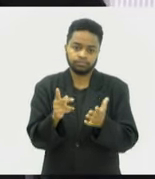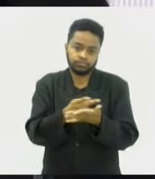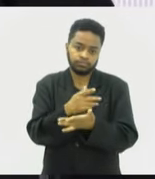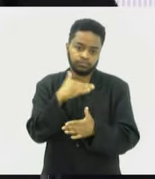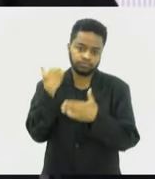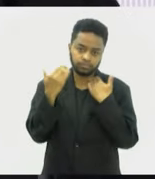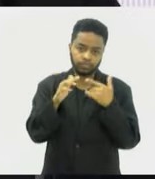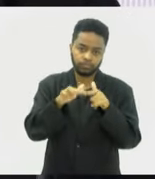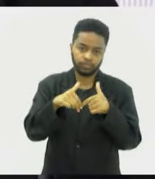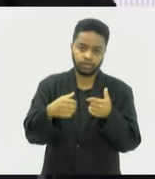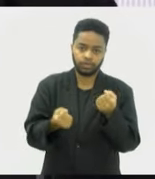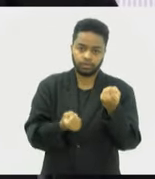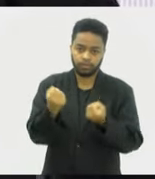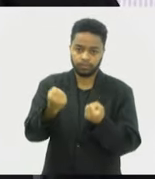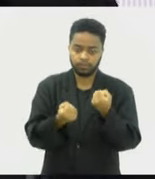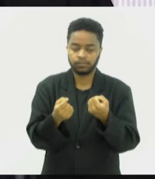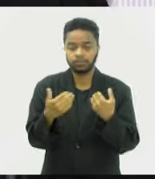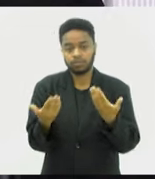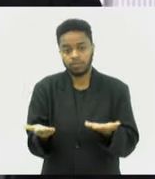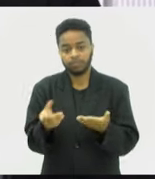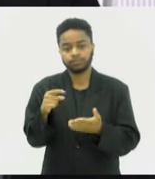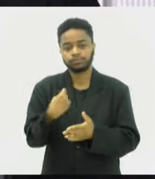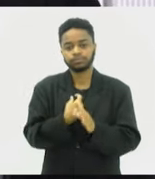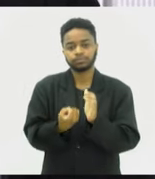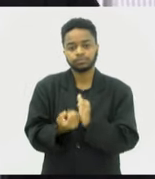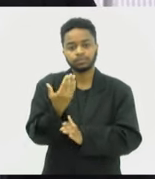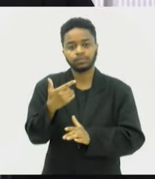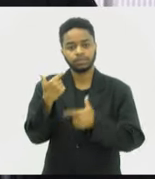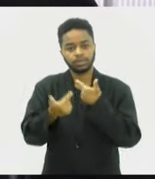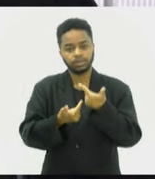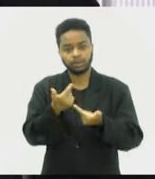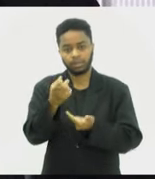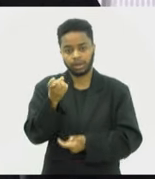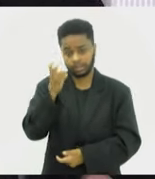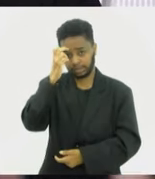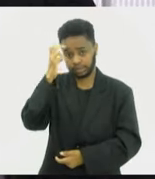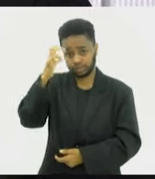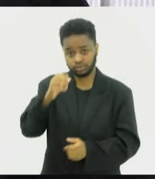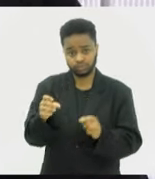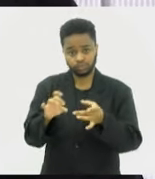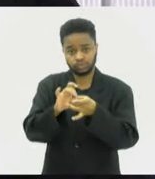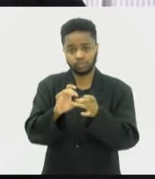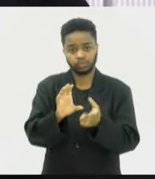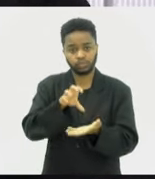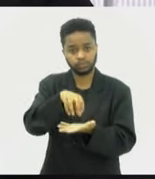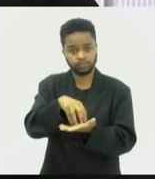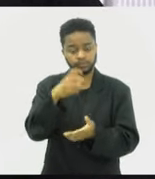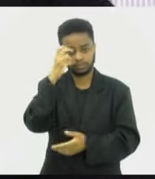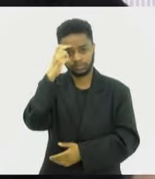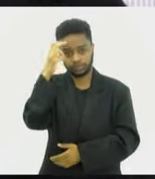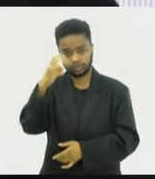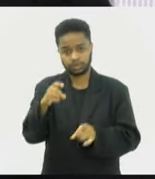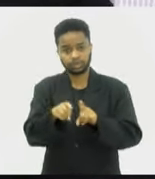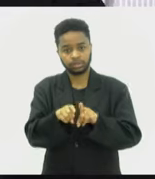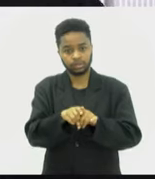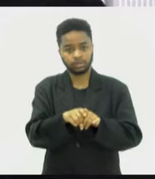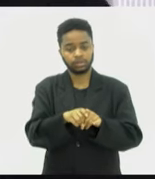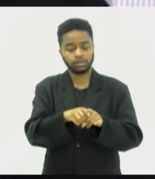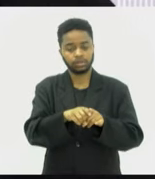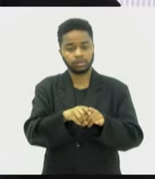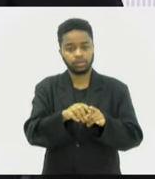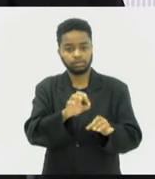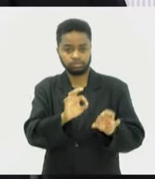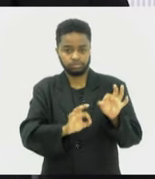veículo. E a partir daí a gente desenvolveu um trabalho de inteligência, através do núcleo de inteligência e desmanche do